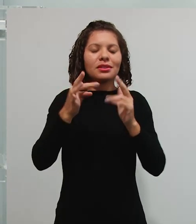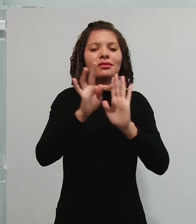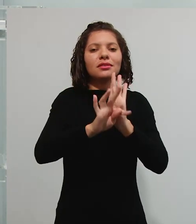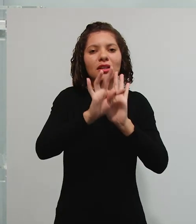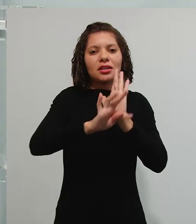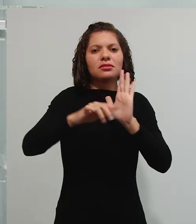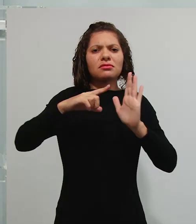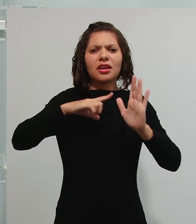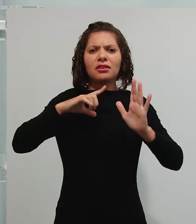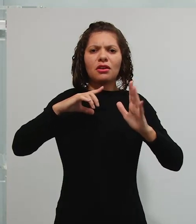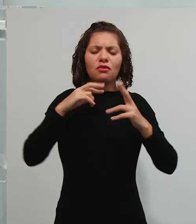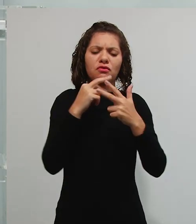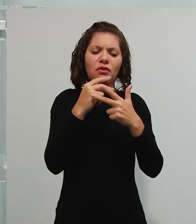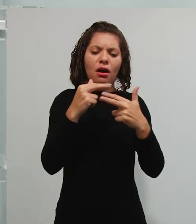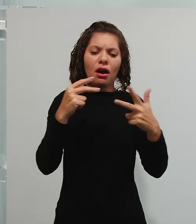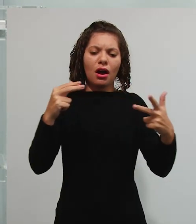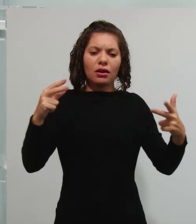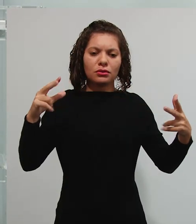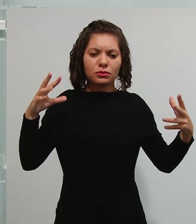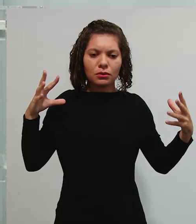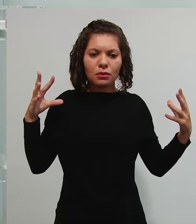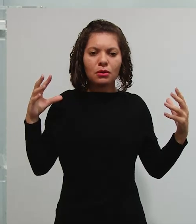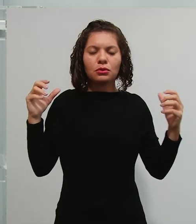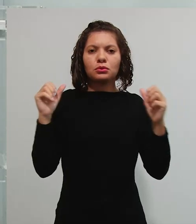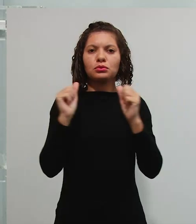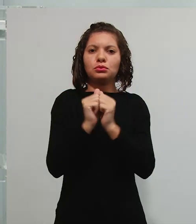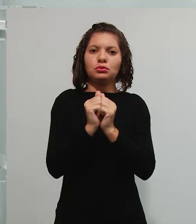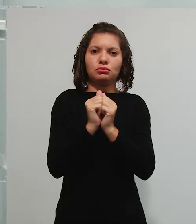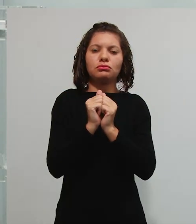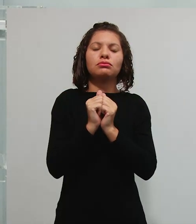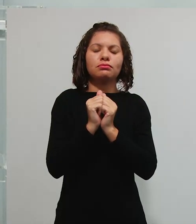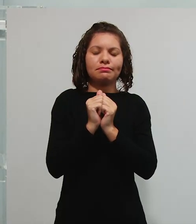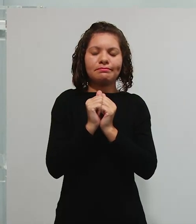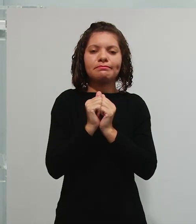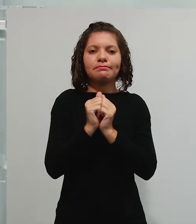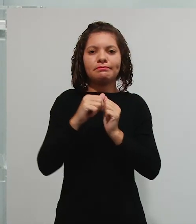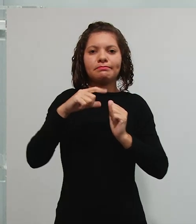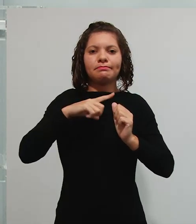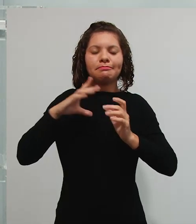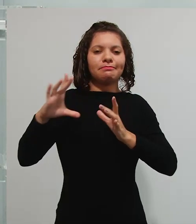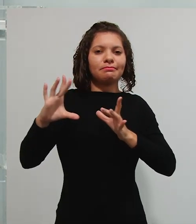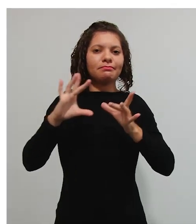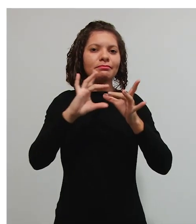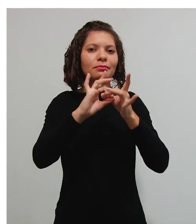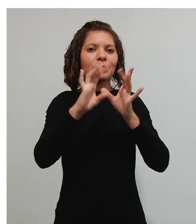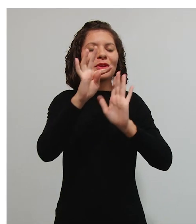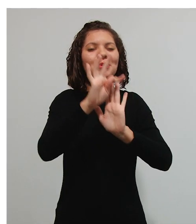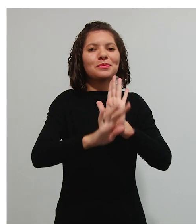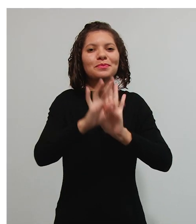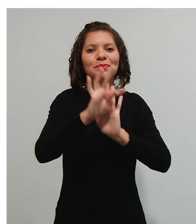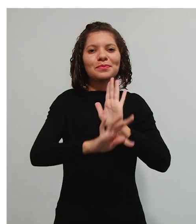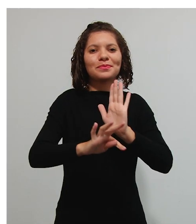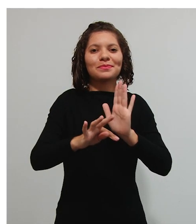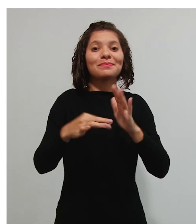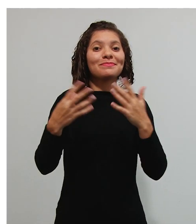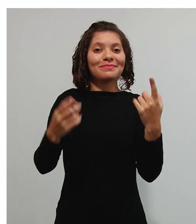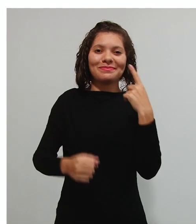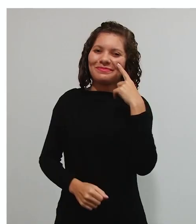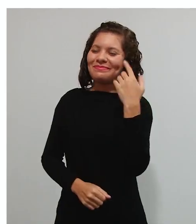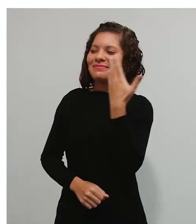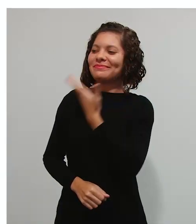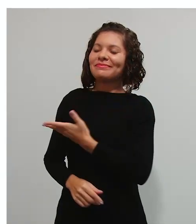por um conjunto e esse conjunto unido que forma um todo, que forma o texto. Então aqui eu trago